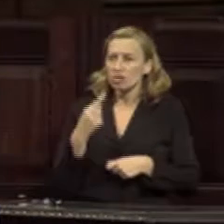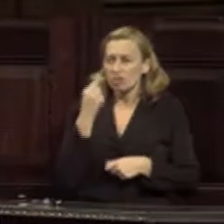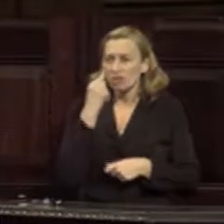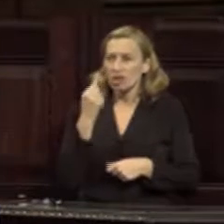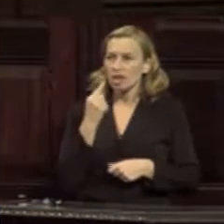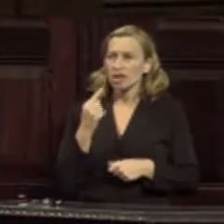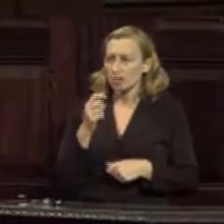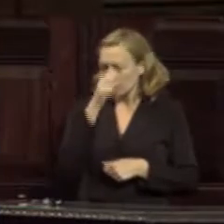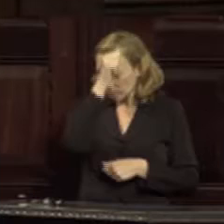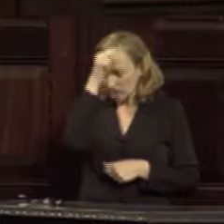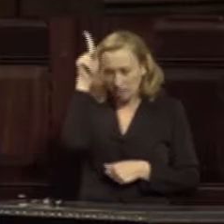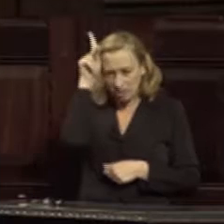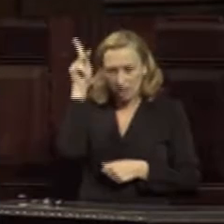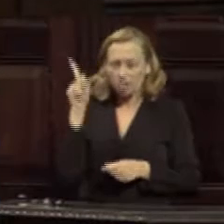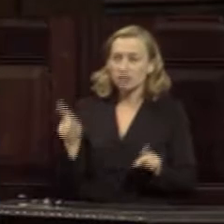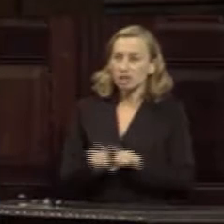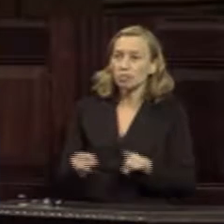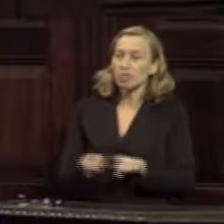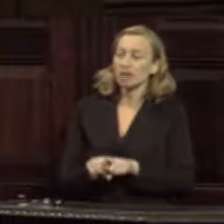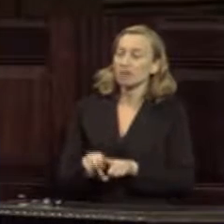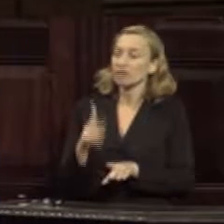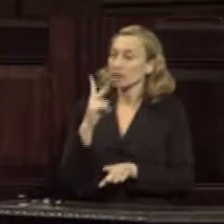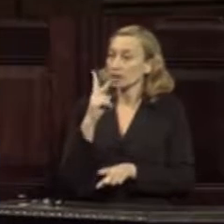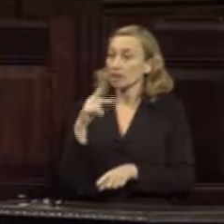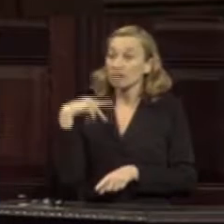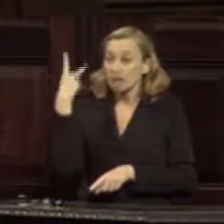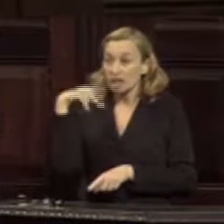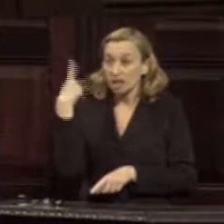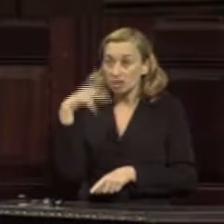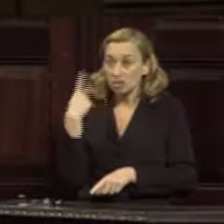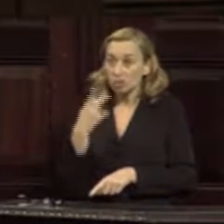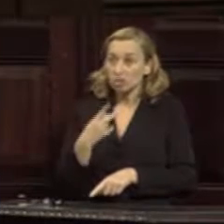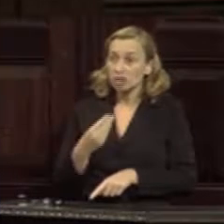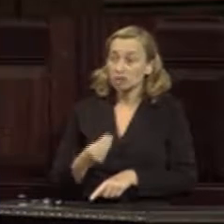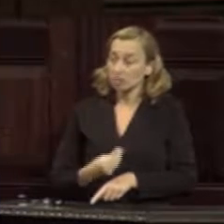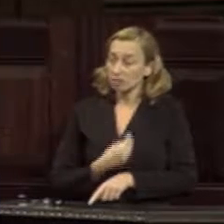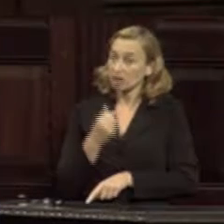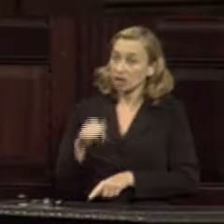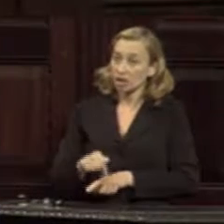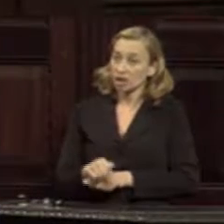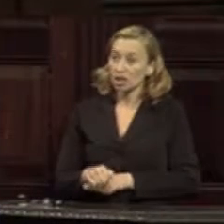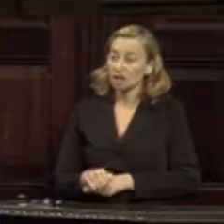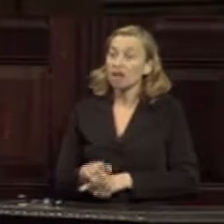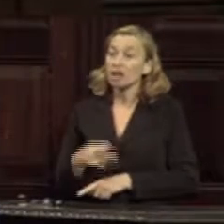vereadores que aqui vêm e nos diz: